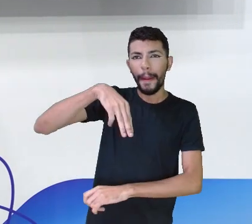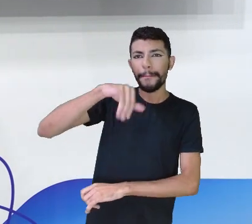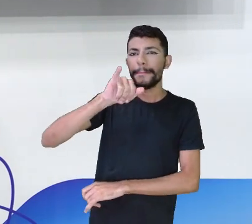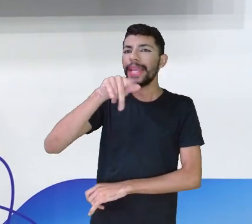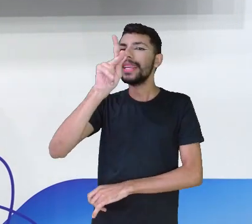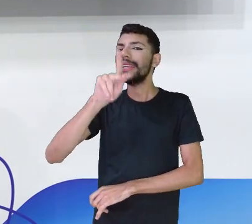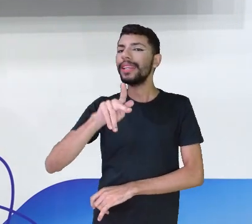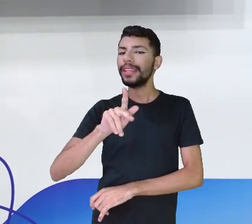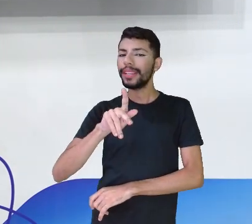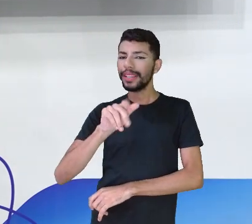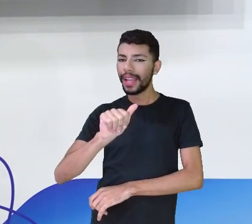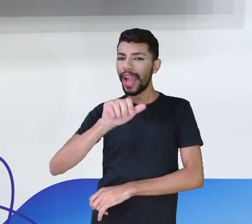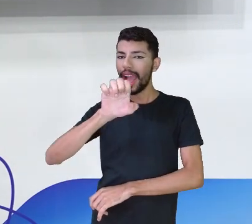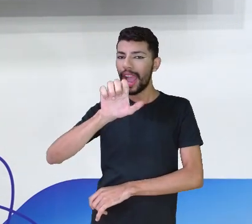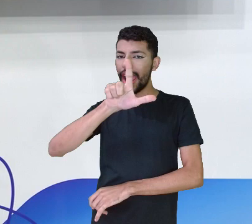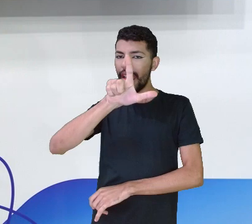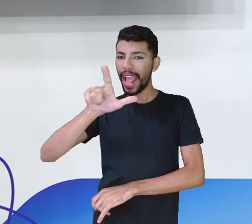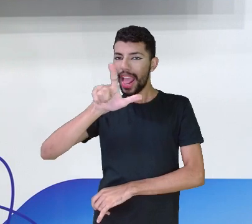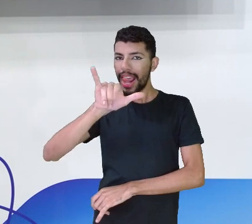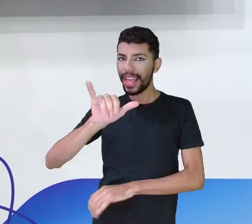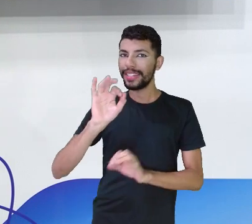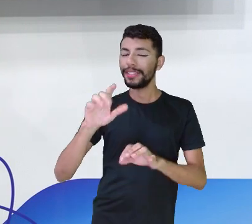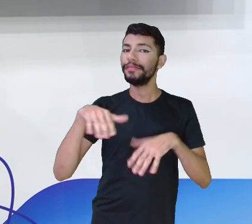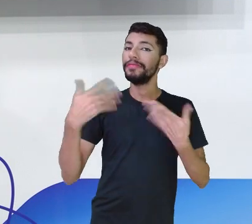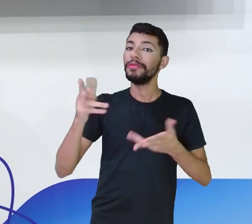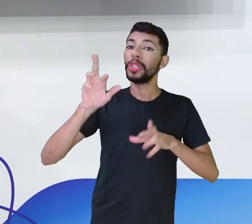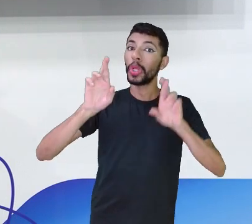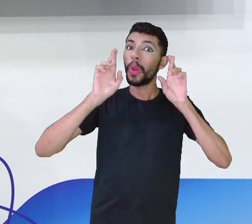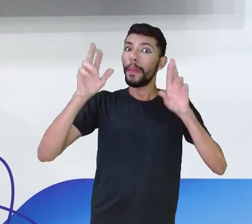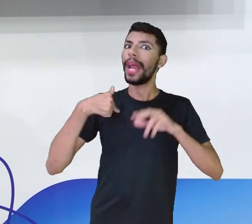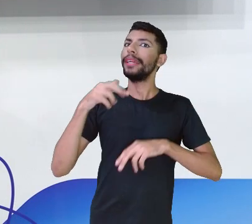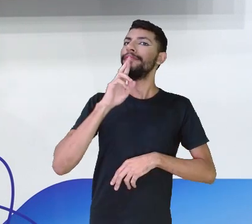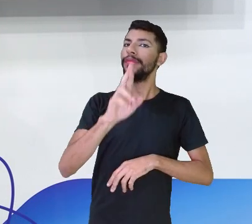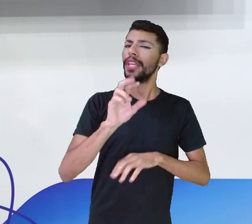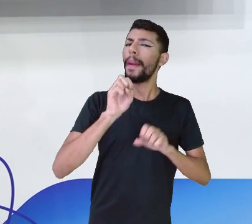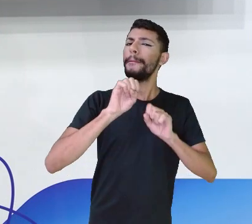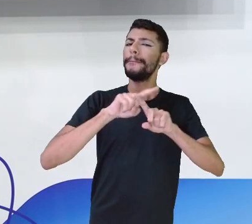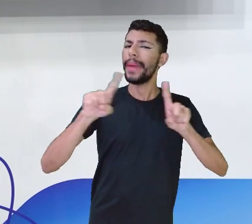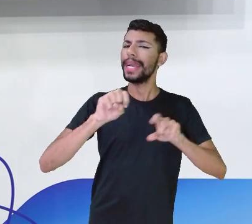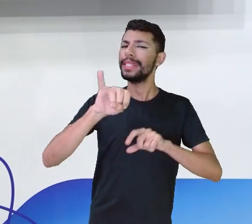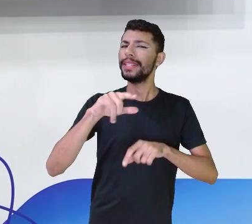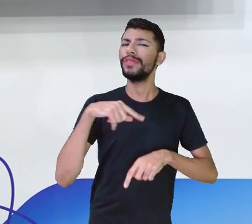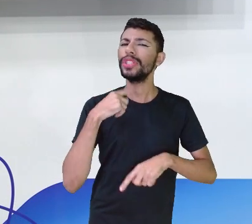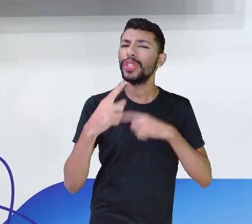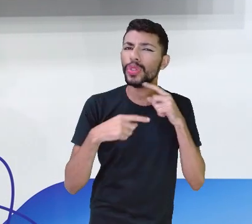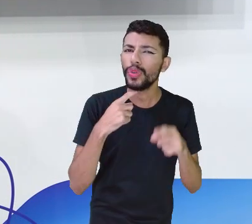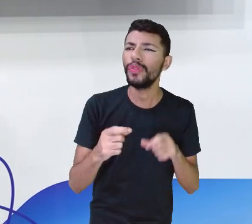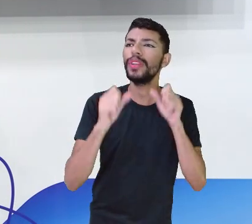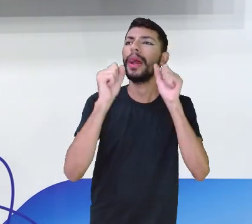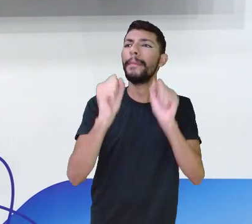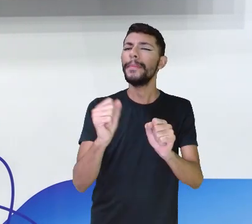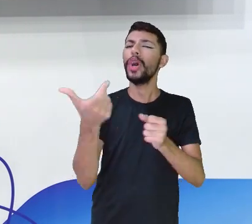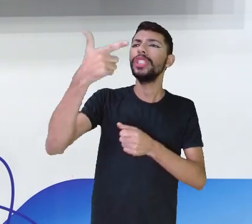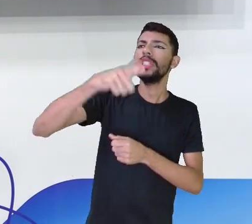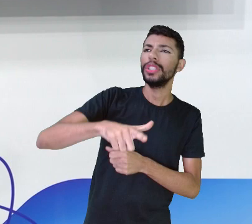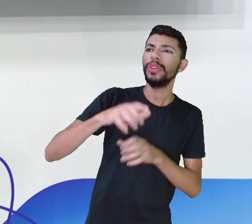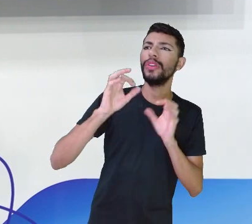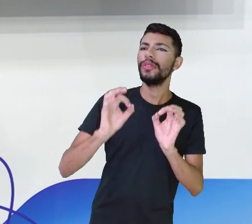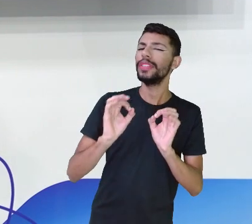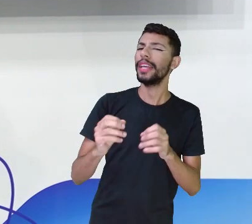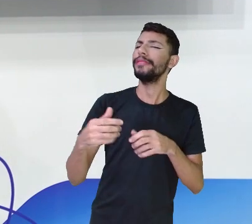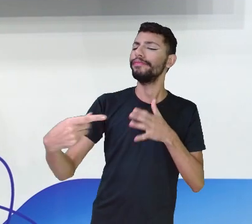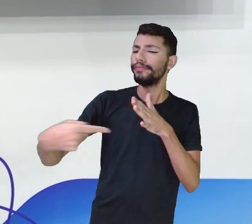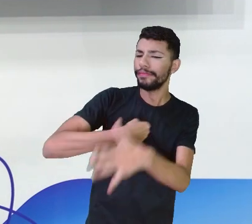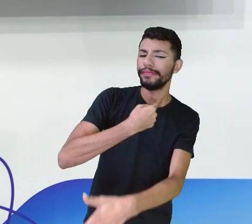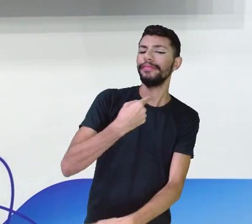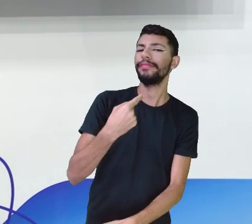Então, Micaele, eu espero que eu tenha respondido, mas se ficou alguma dúvida, você deixa novamente.